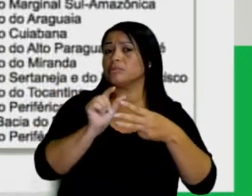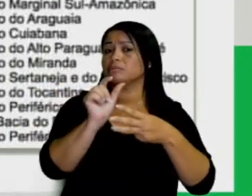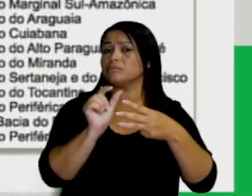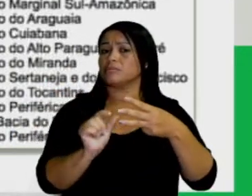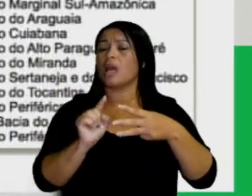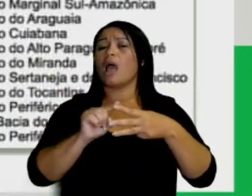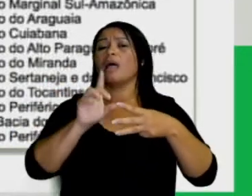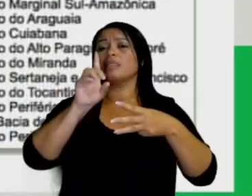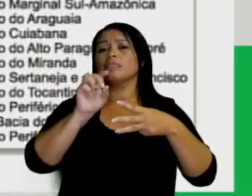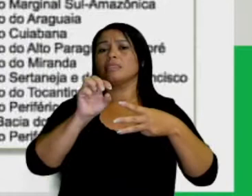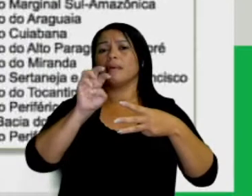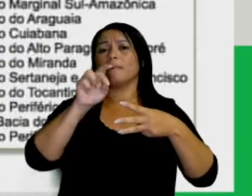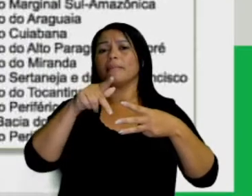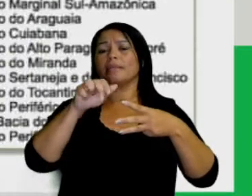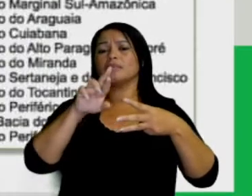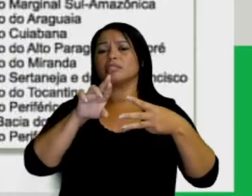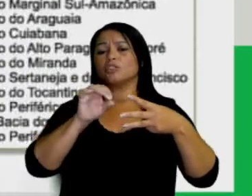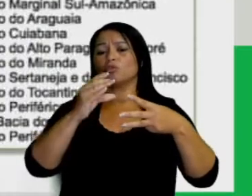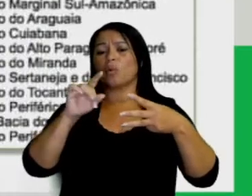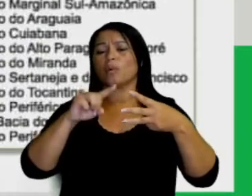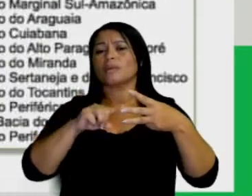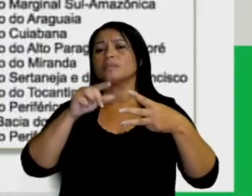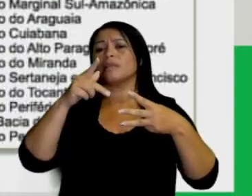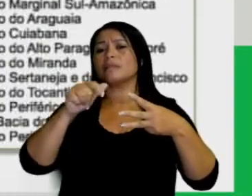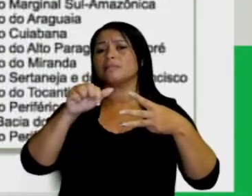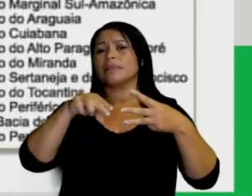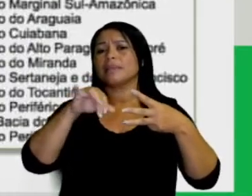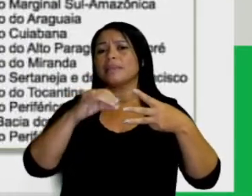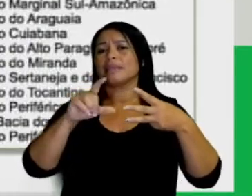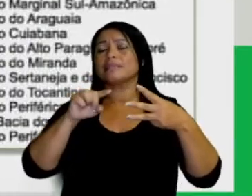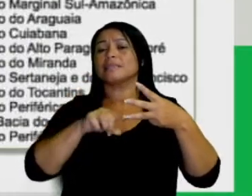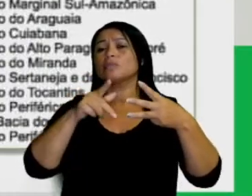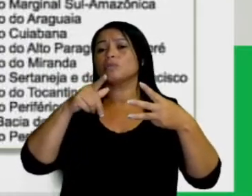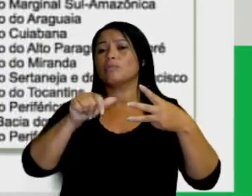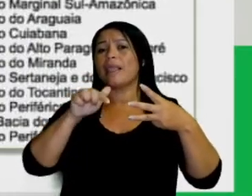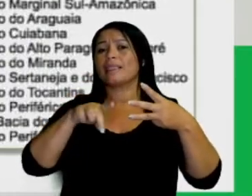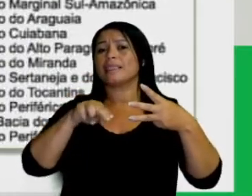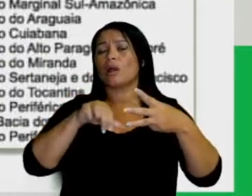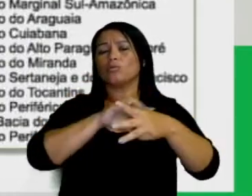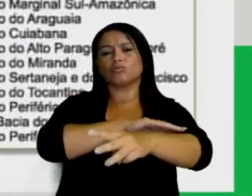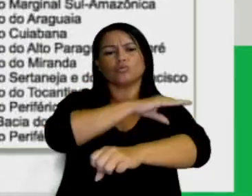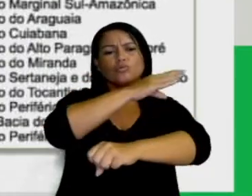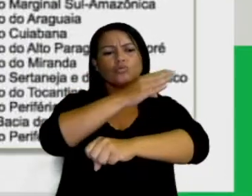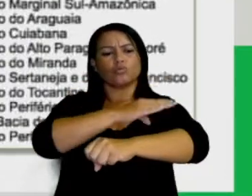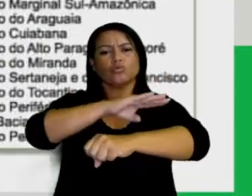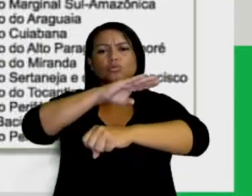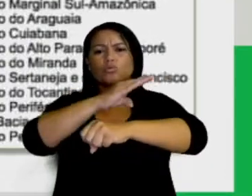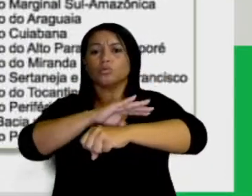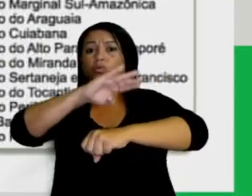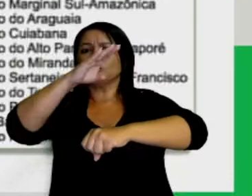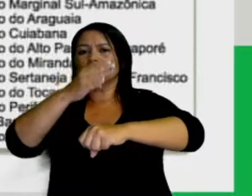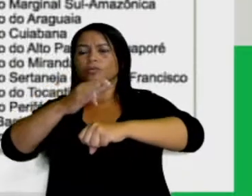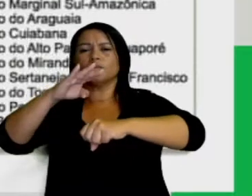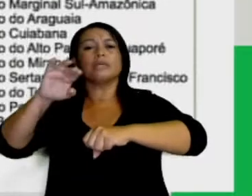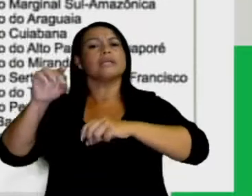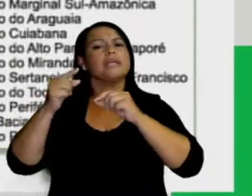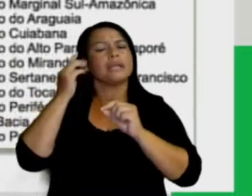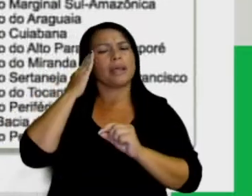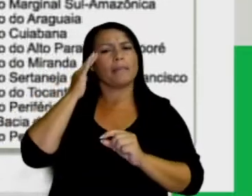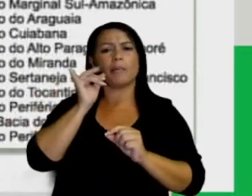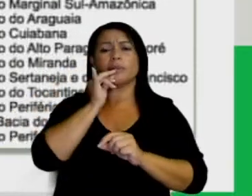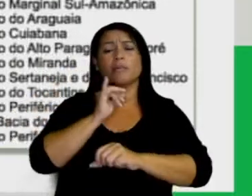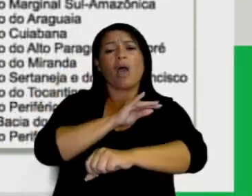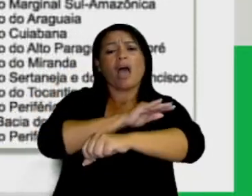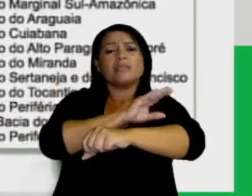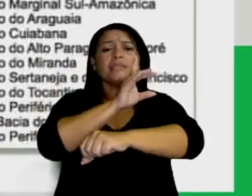tem as depressões, as planícies e os planaltos. De um modo geral, os planaltos são as áreas mais elevadas do nosso território, tá? As depressões